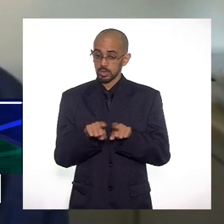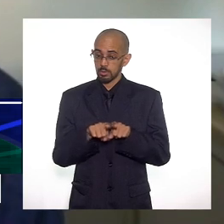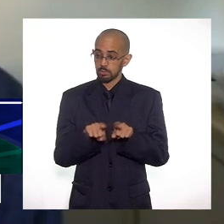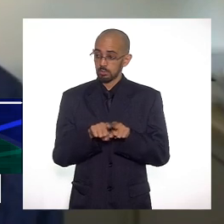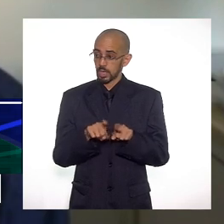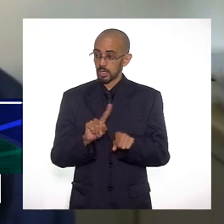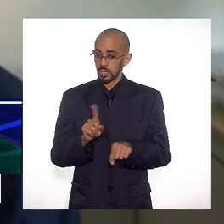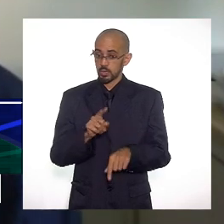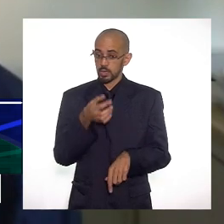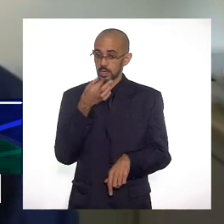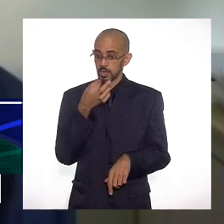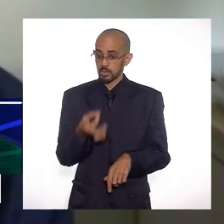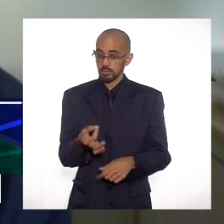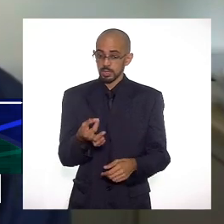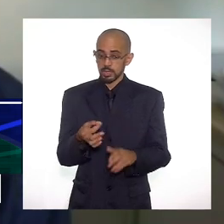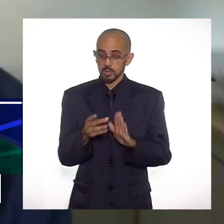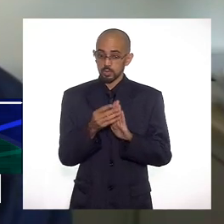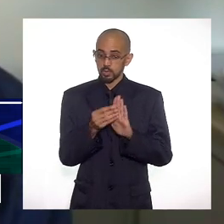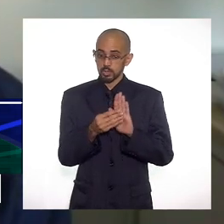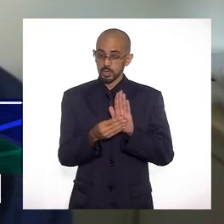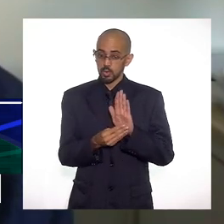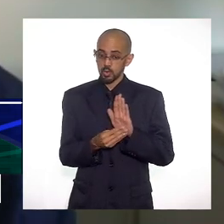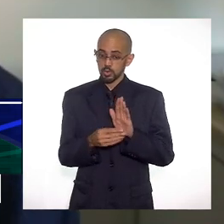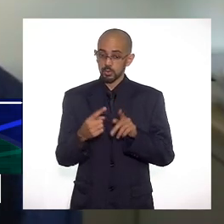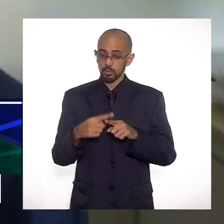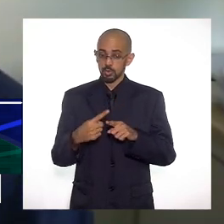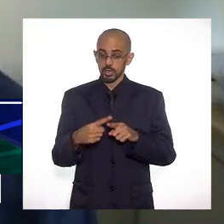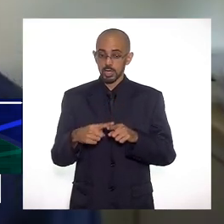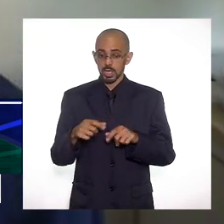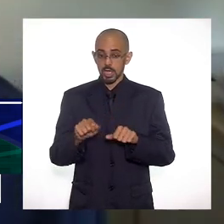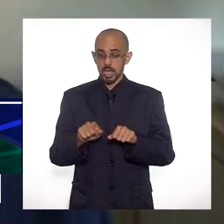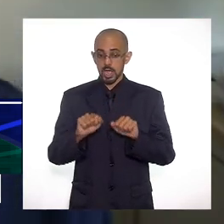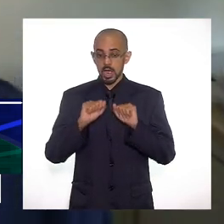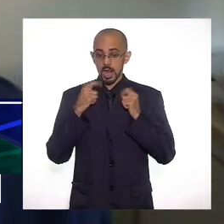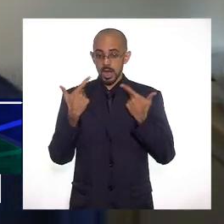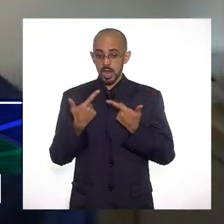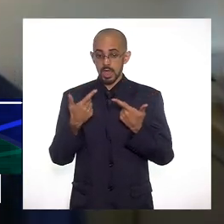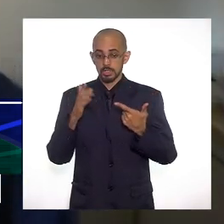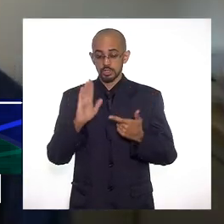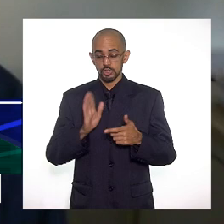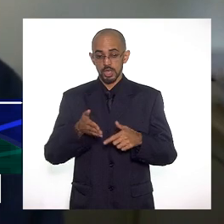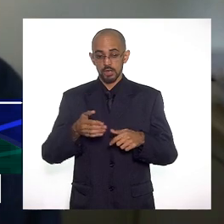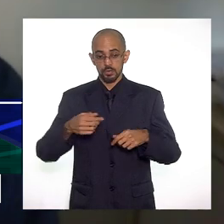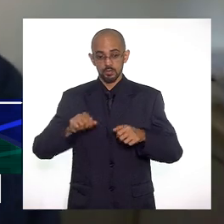se opinar na forma, porque a Assembleia já tinha o feito,